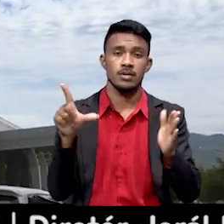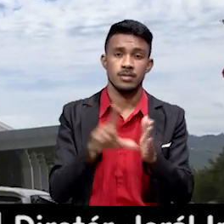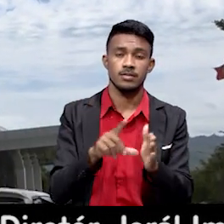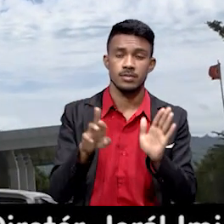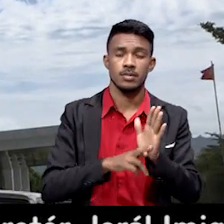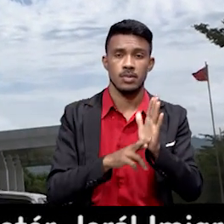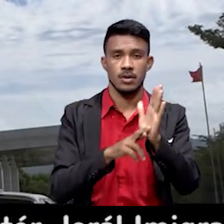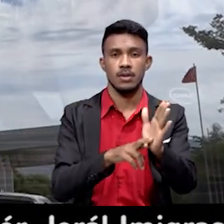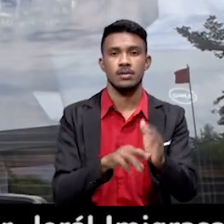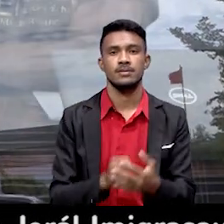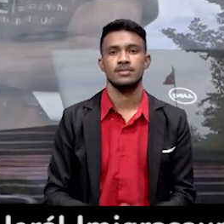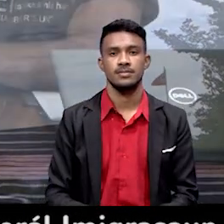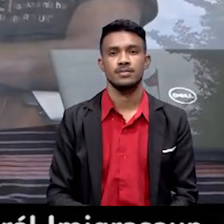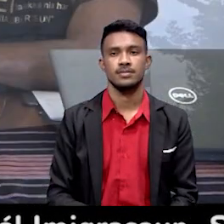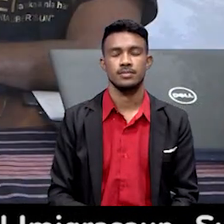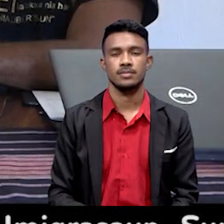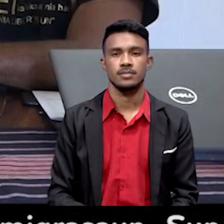vitalícia.